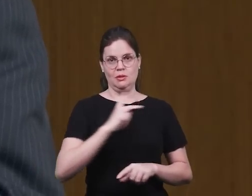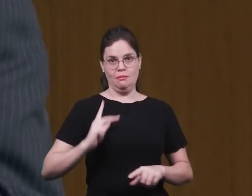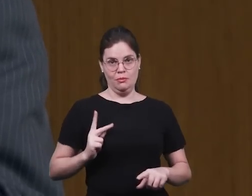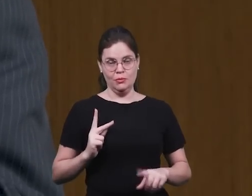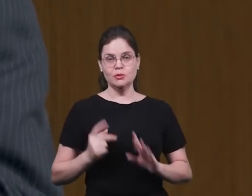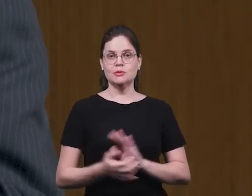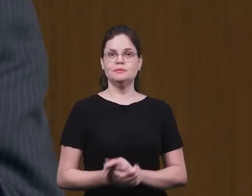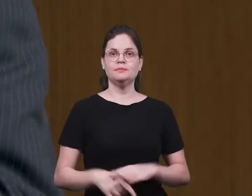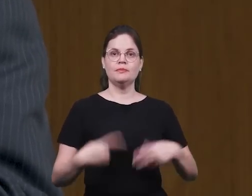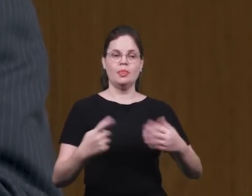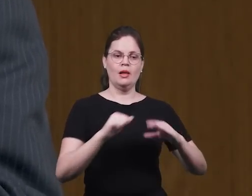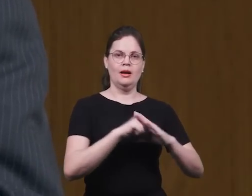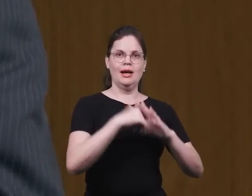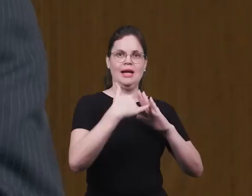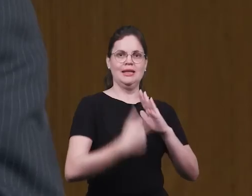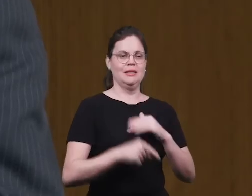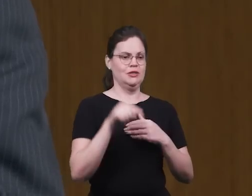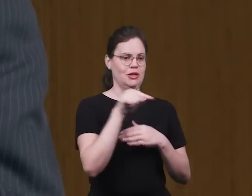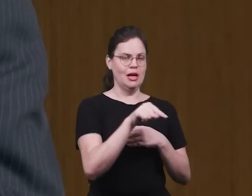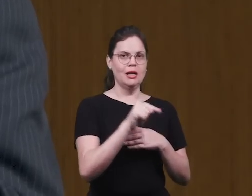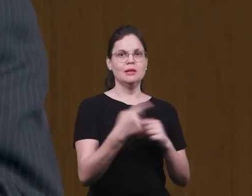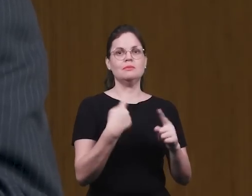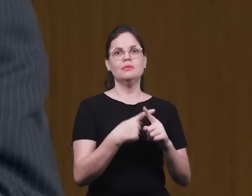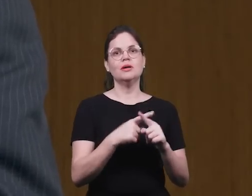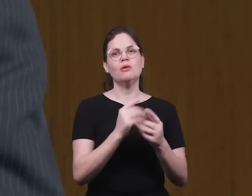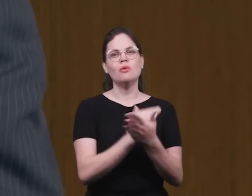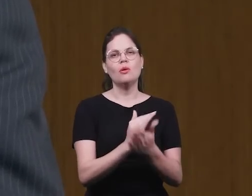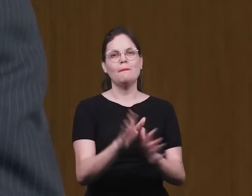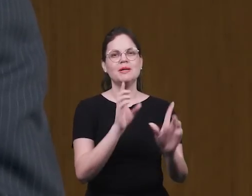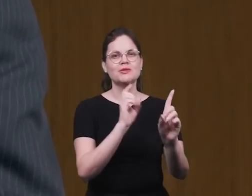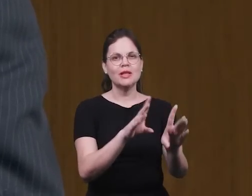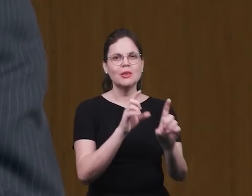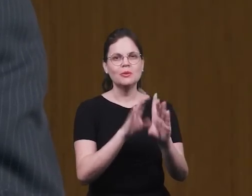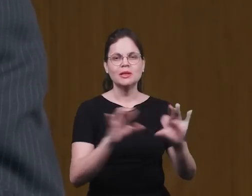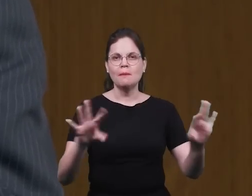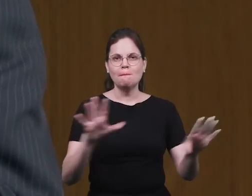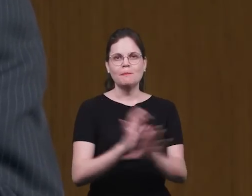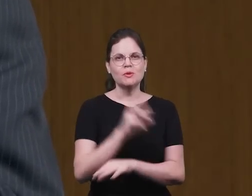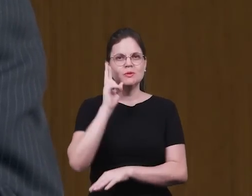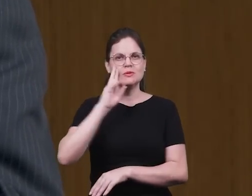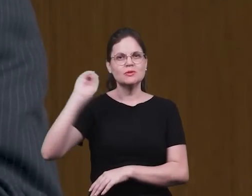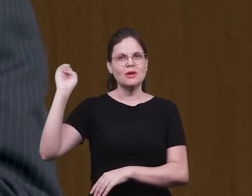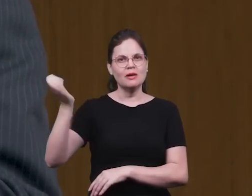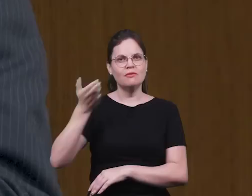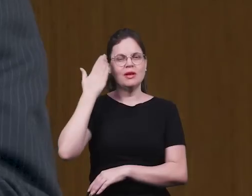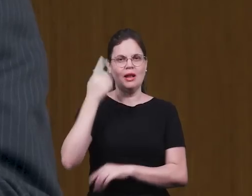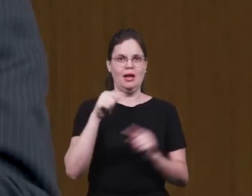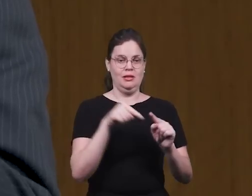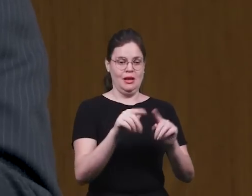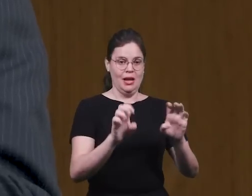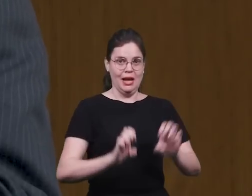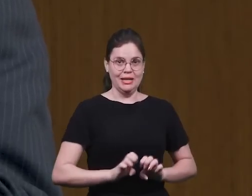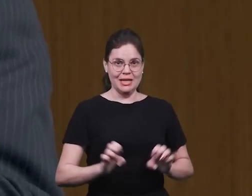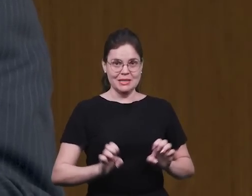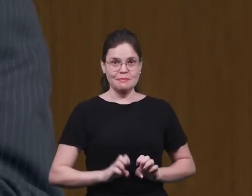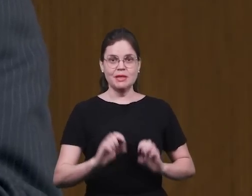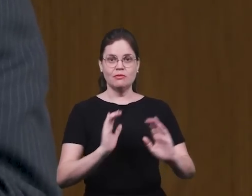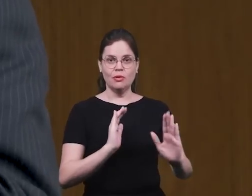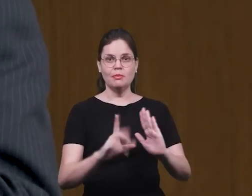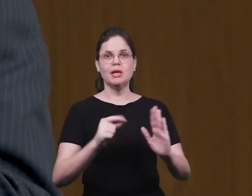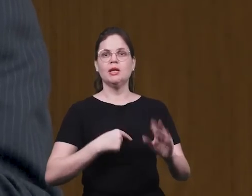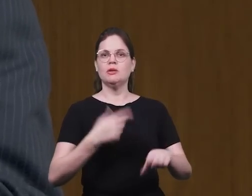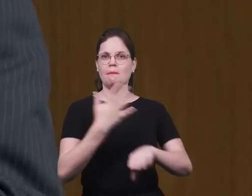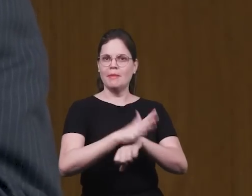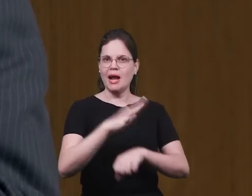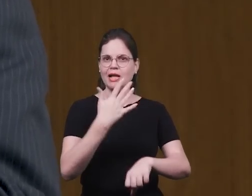início. A doutrina estabelecida em Éfeso, a doutrina vivida em Esmirna e aquele momento de Pérgamo, que foi um momento